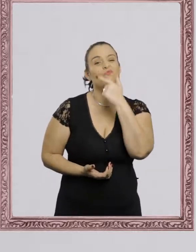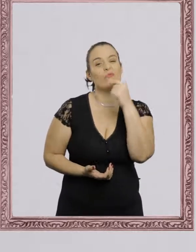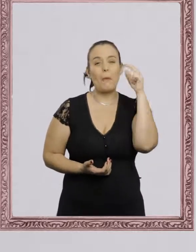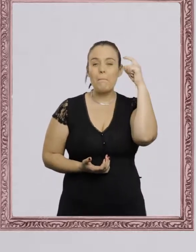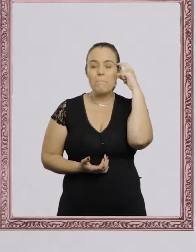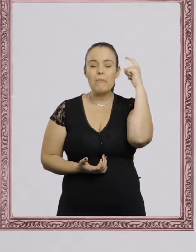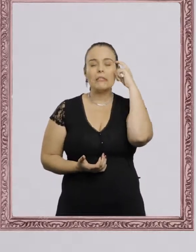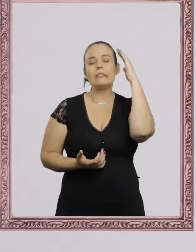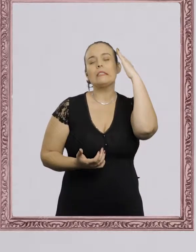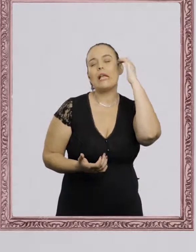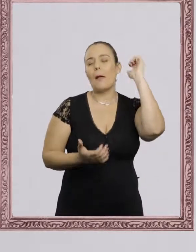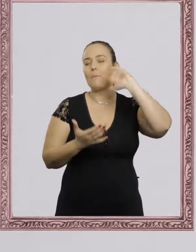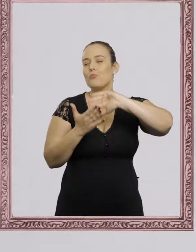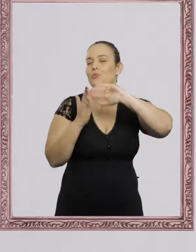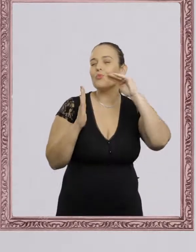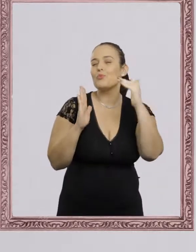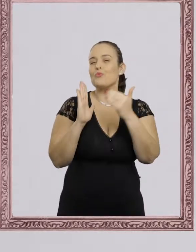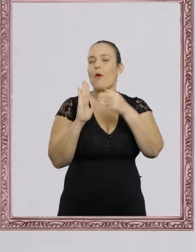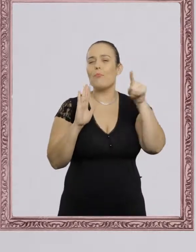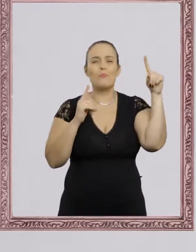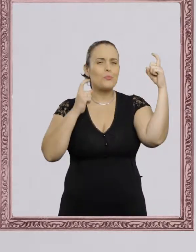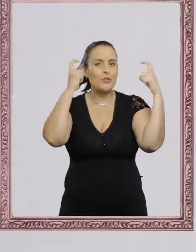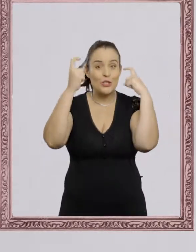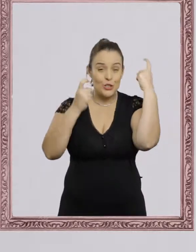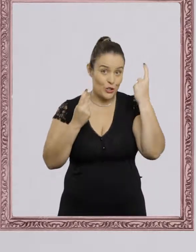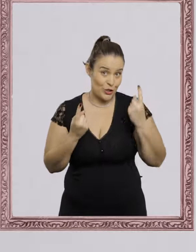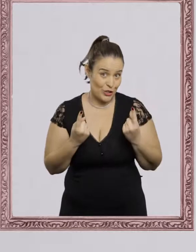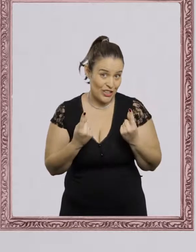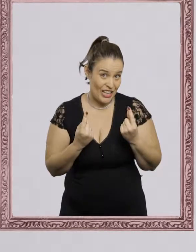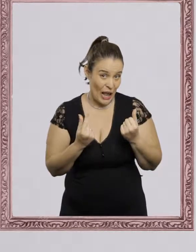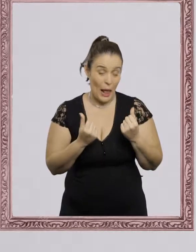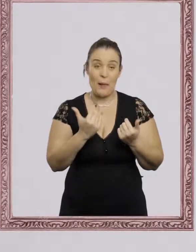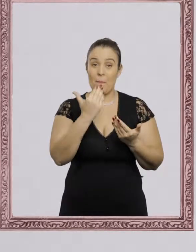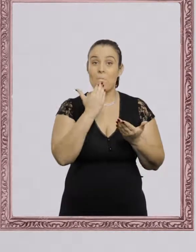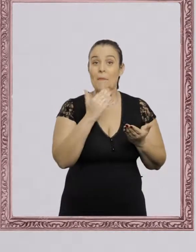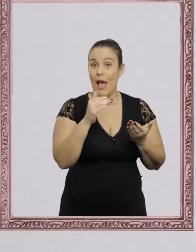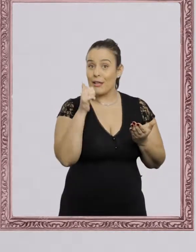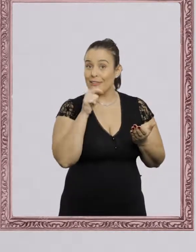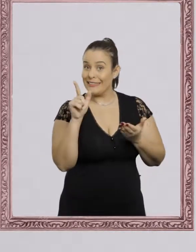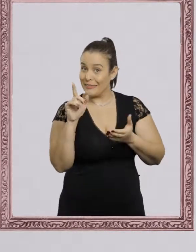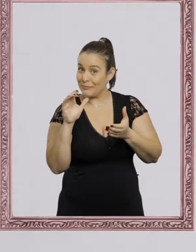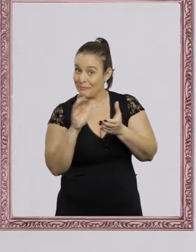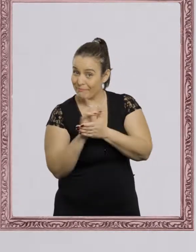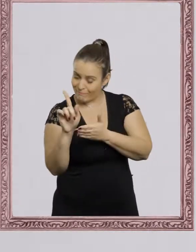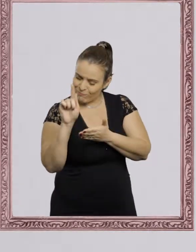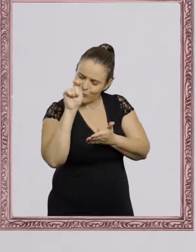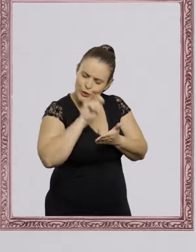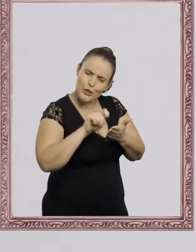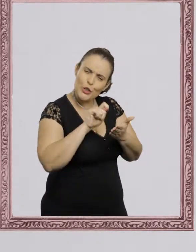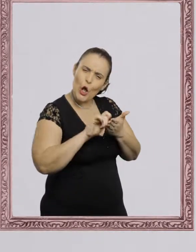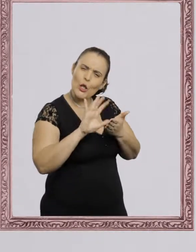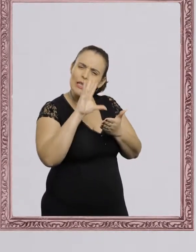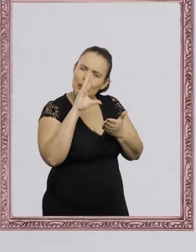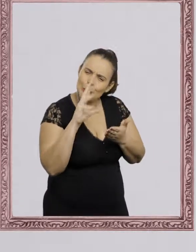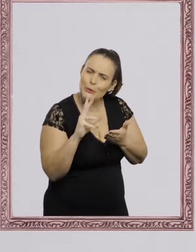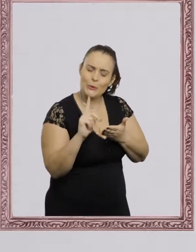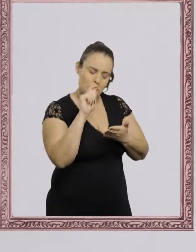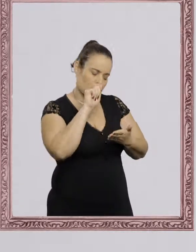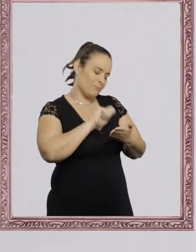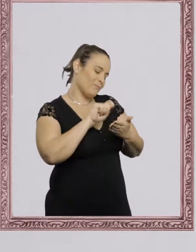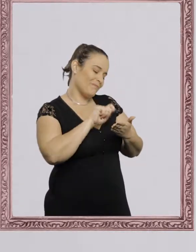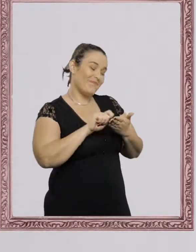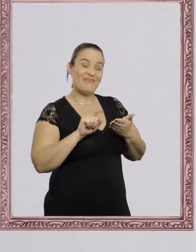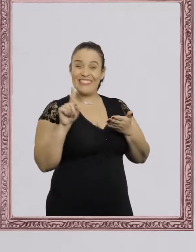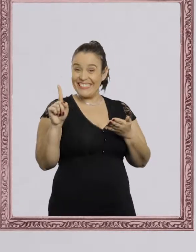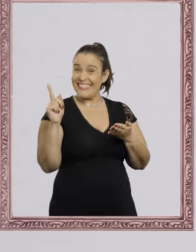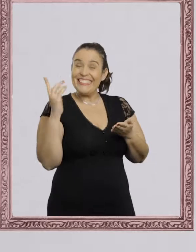de tudo. Ele se preocupava muito com o dinheiro. Pedia para sua mulher anotar tudo o que gastava. A Sra.